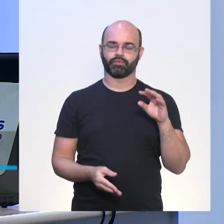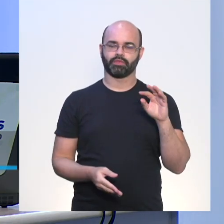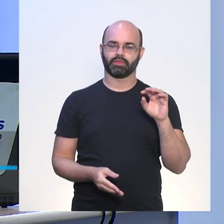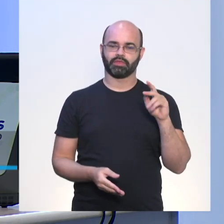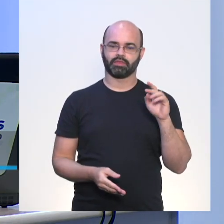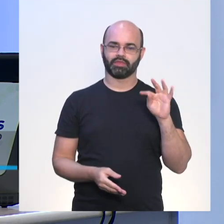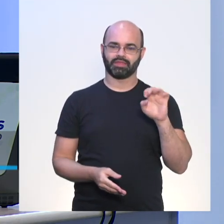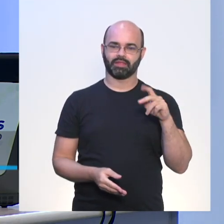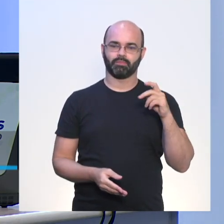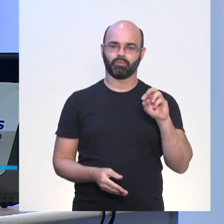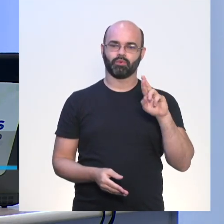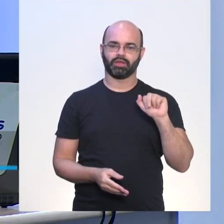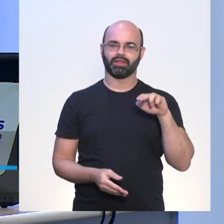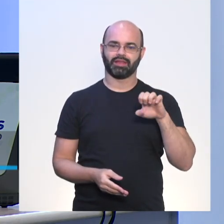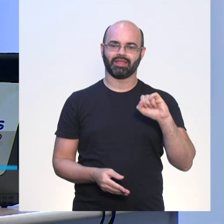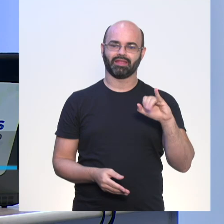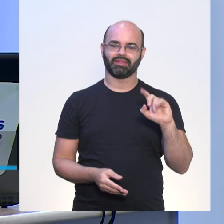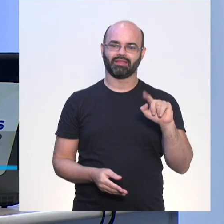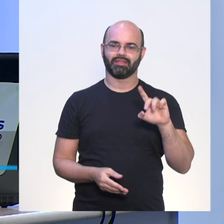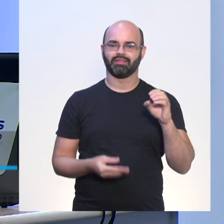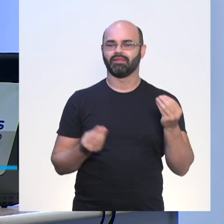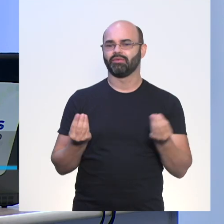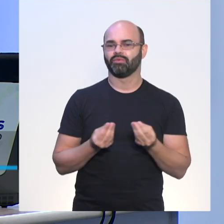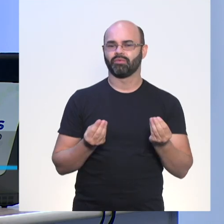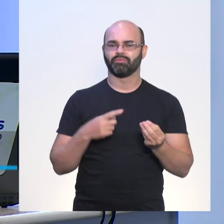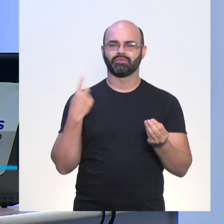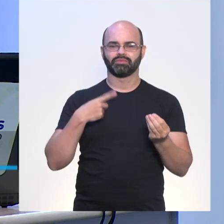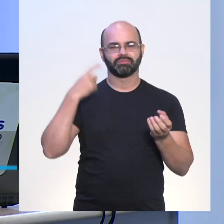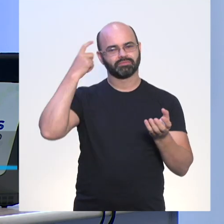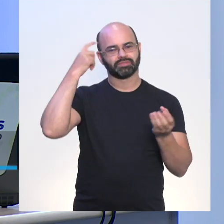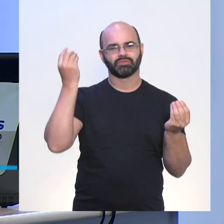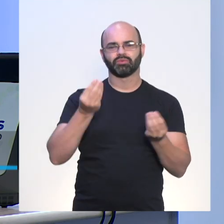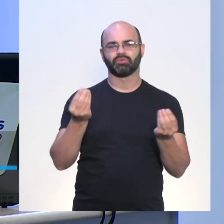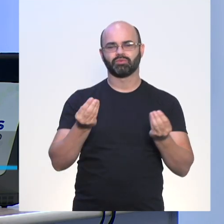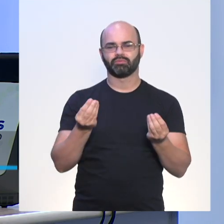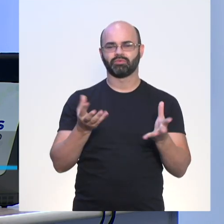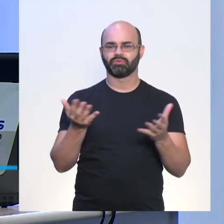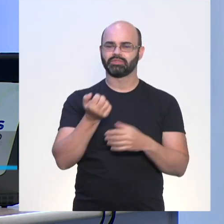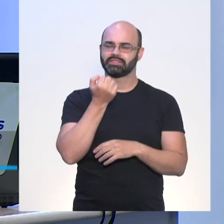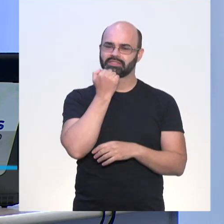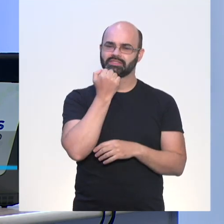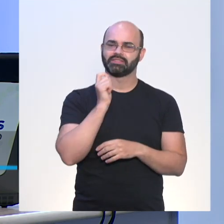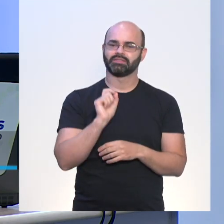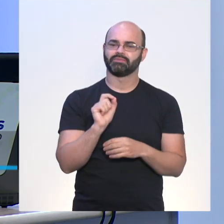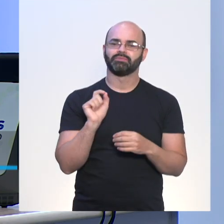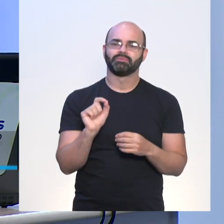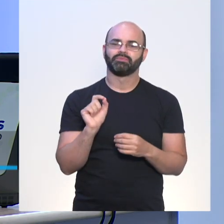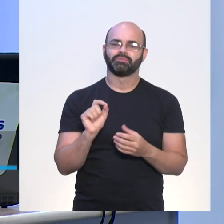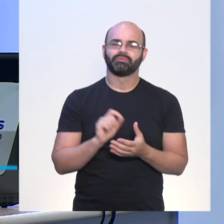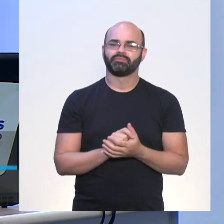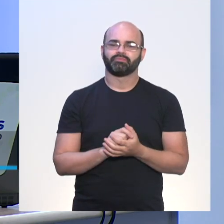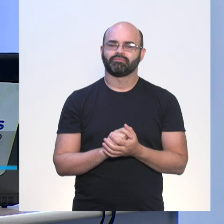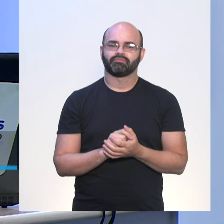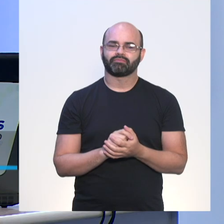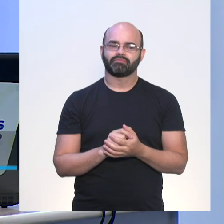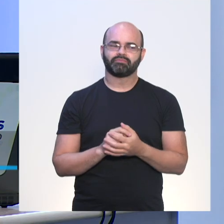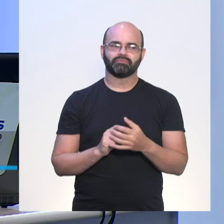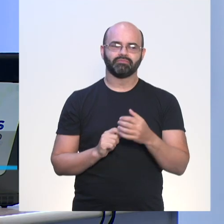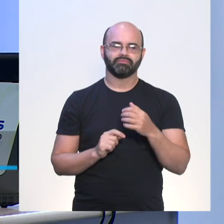como será que a gente anda pensando ciência? Né? o que a gente considera que seja